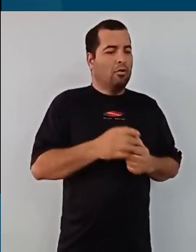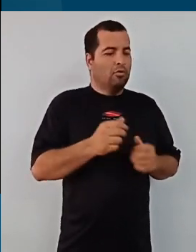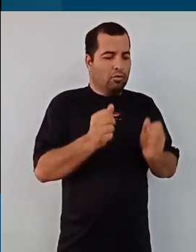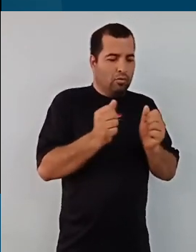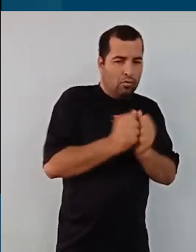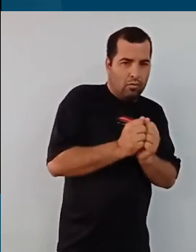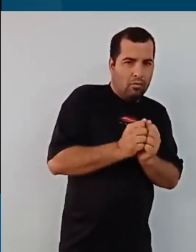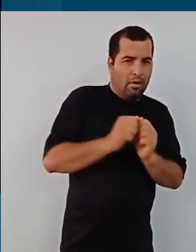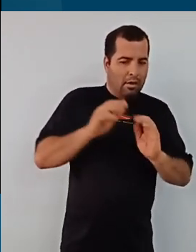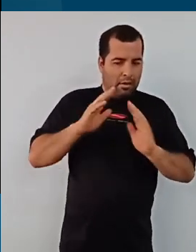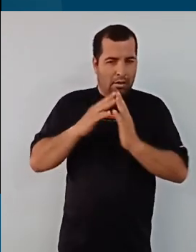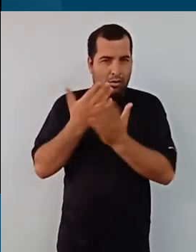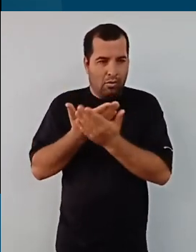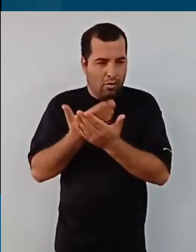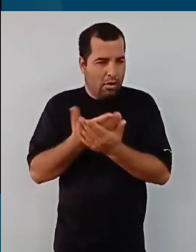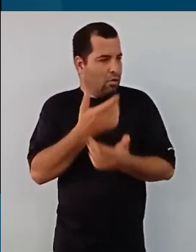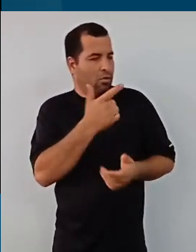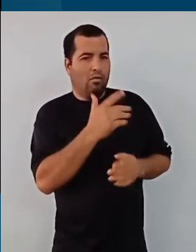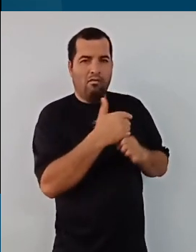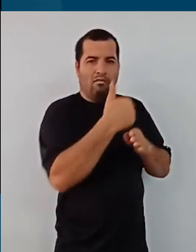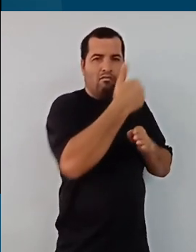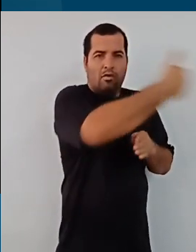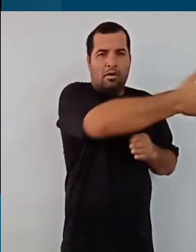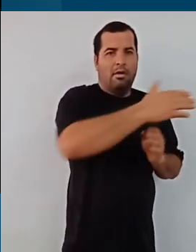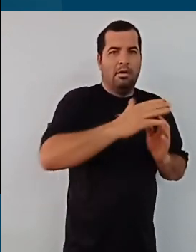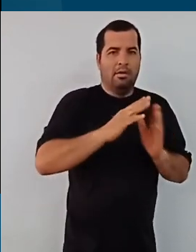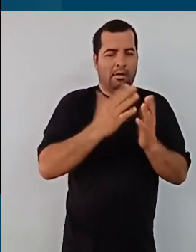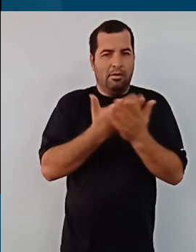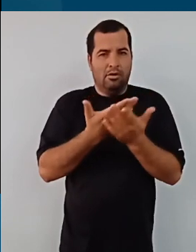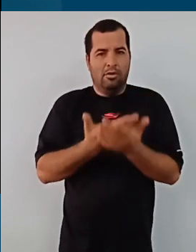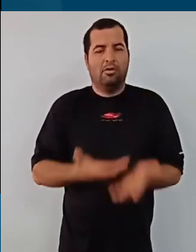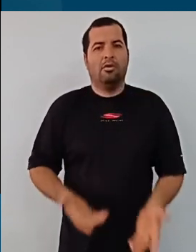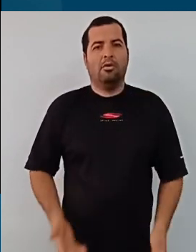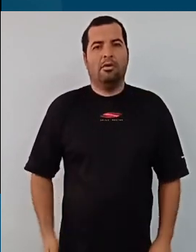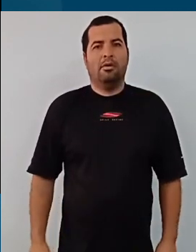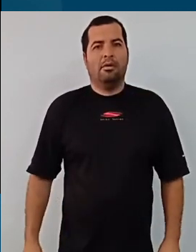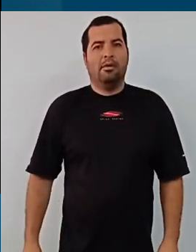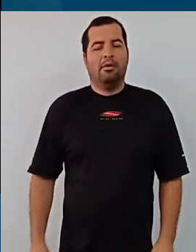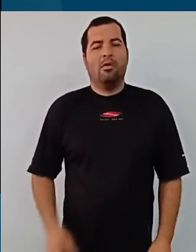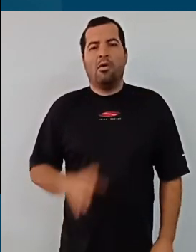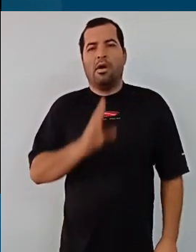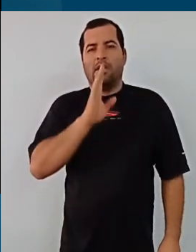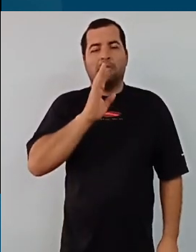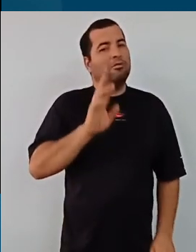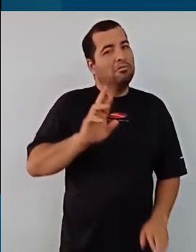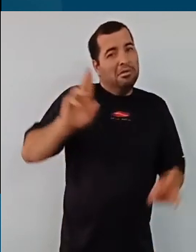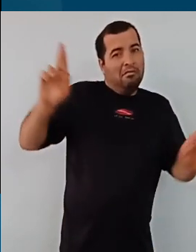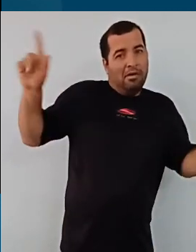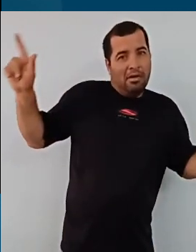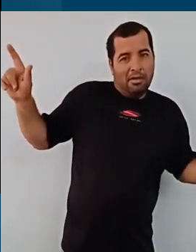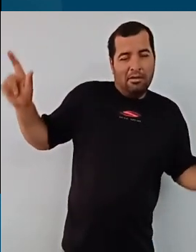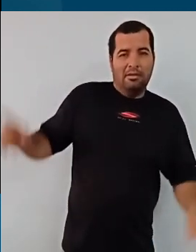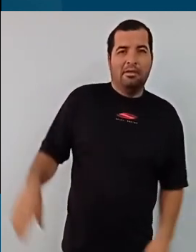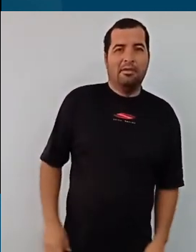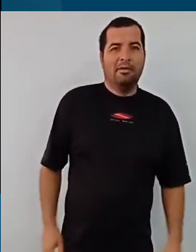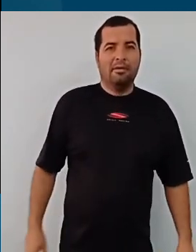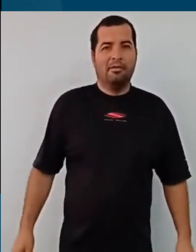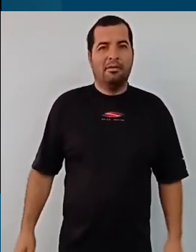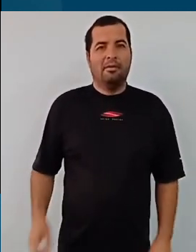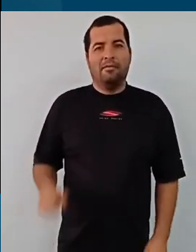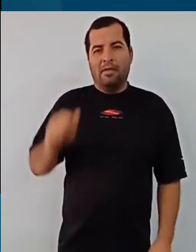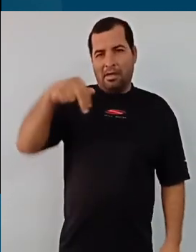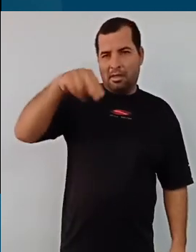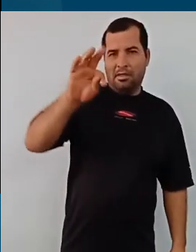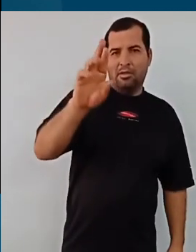e um componente fora da escola, né? Com uma área de conhecimento fora da escola, sei lá,